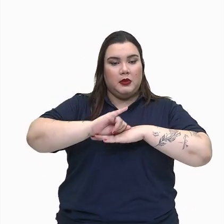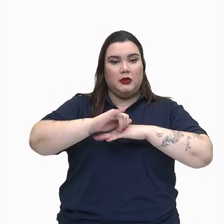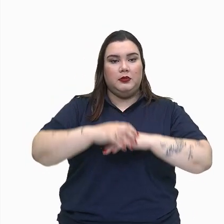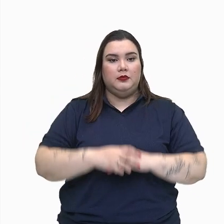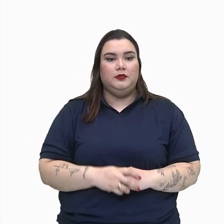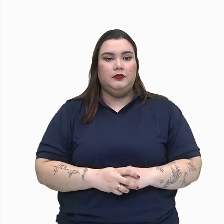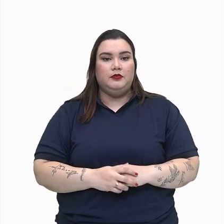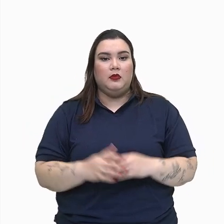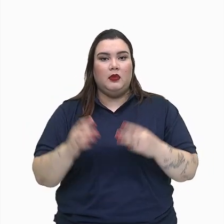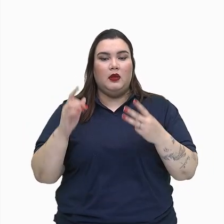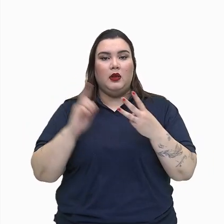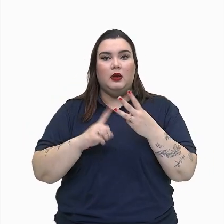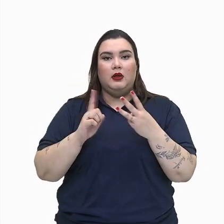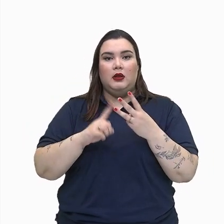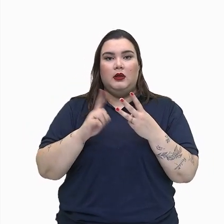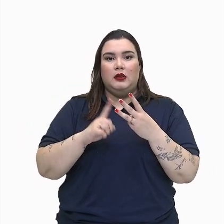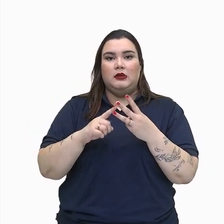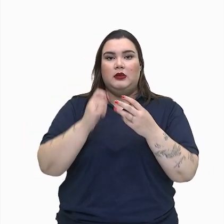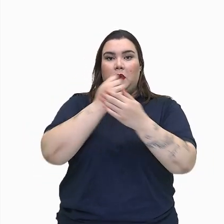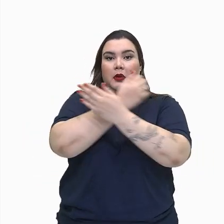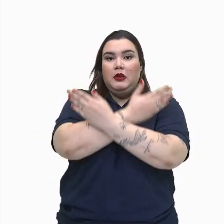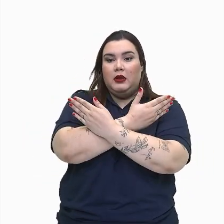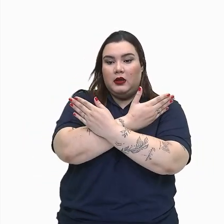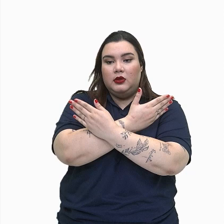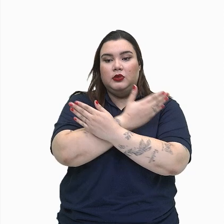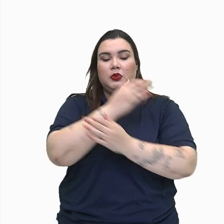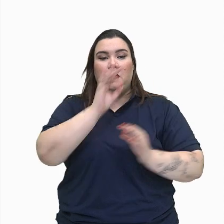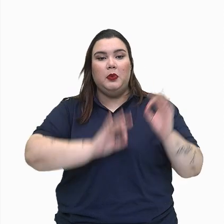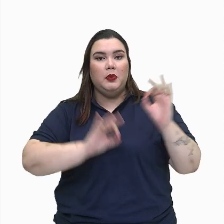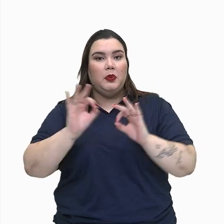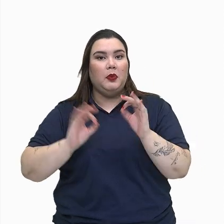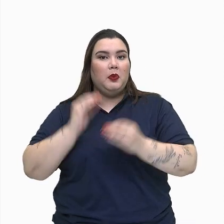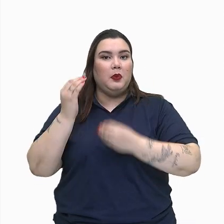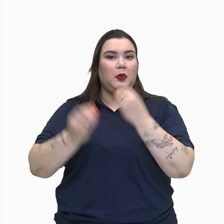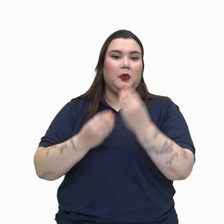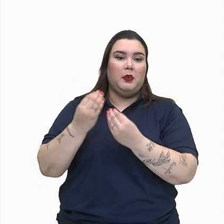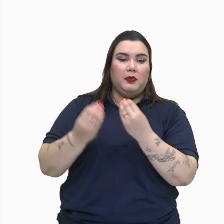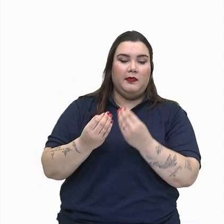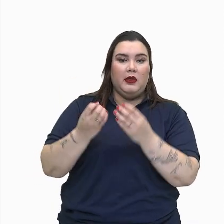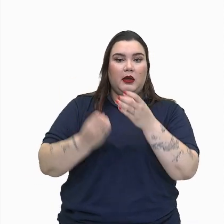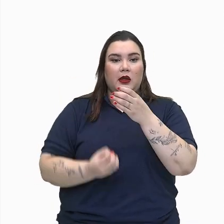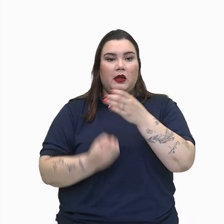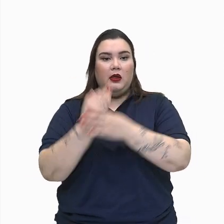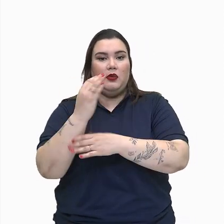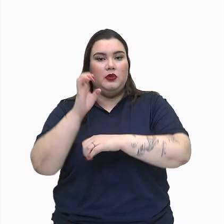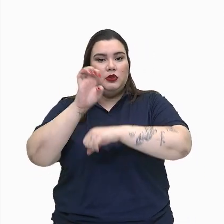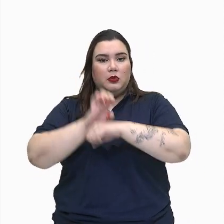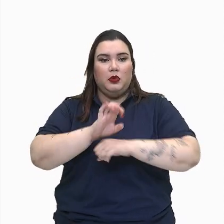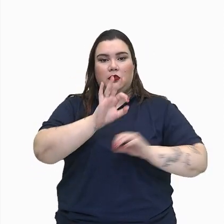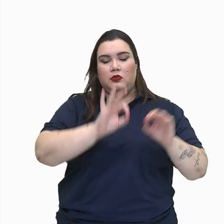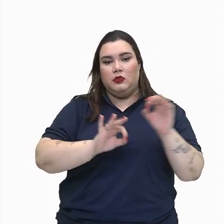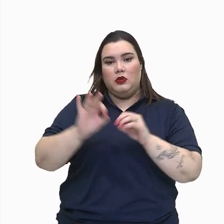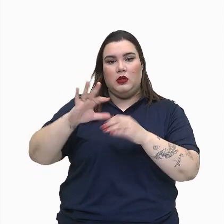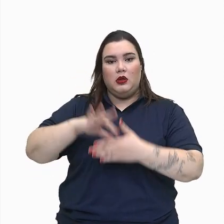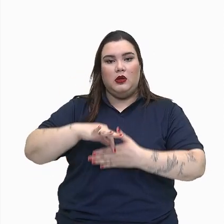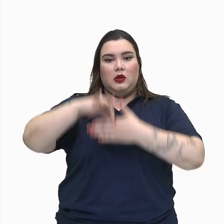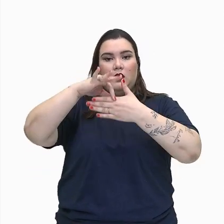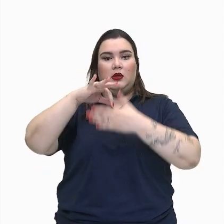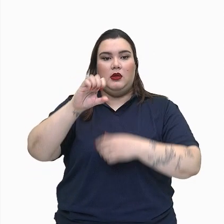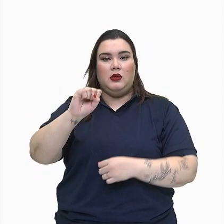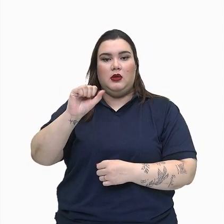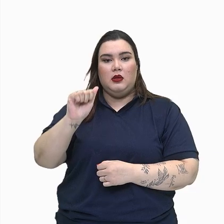E os incas, como é que eles se organizavam? Criaram um estado altamente organizado, liderado pelo